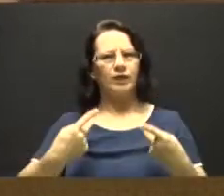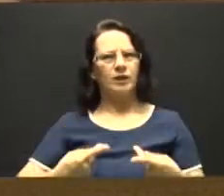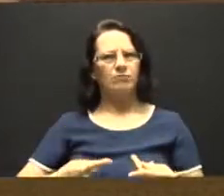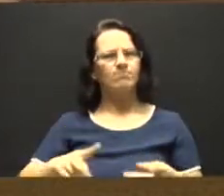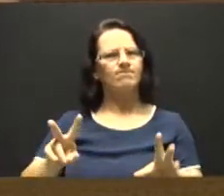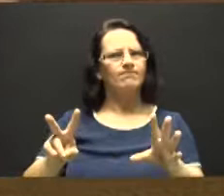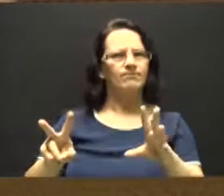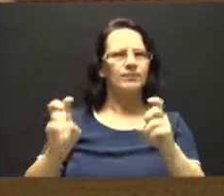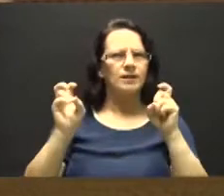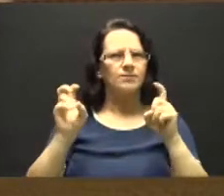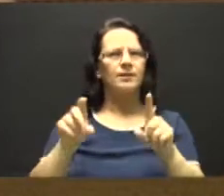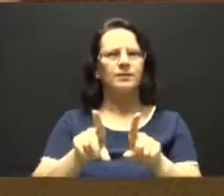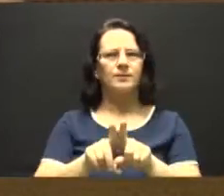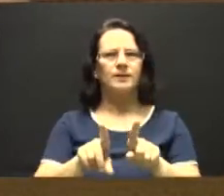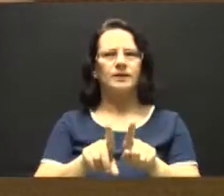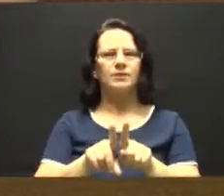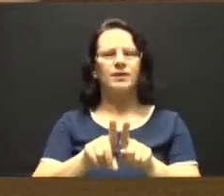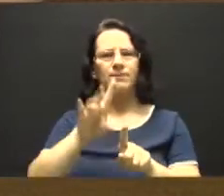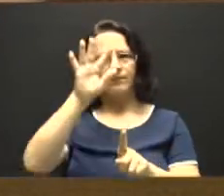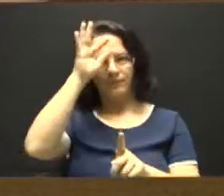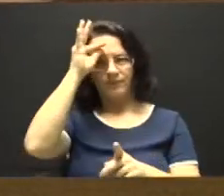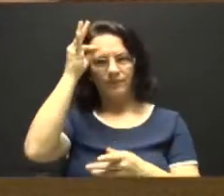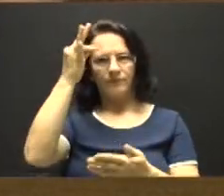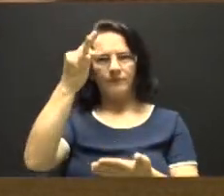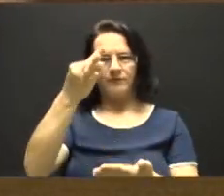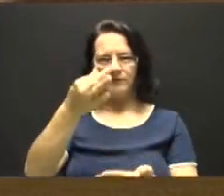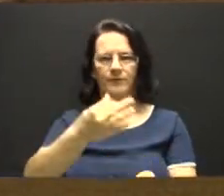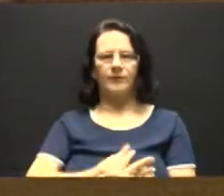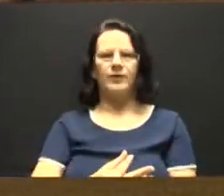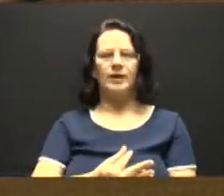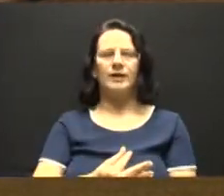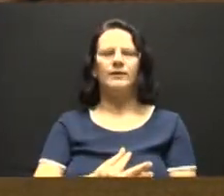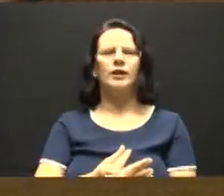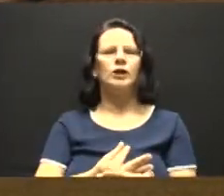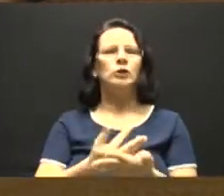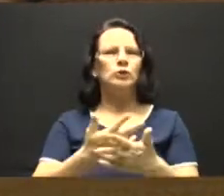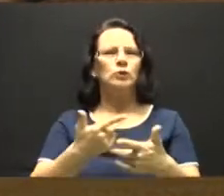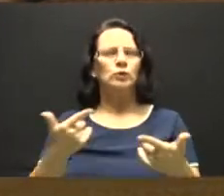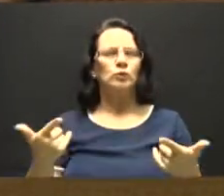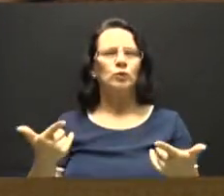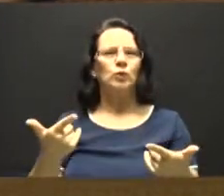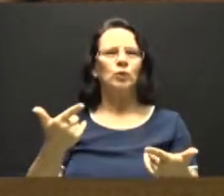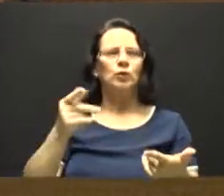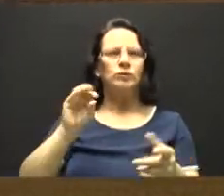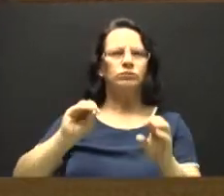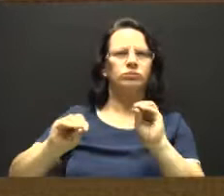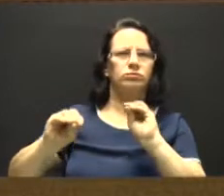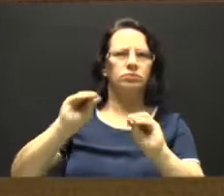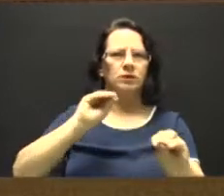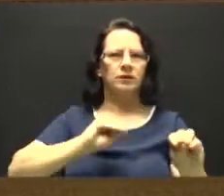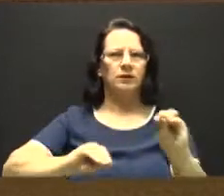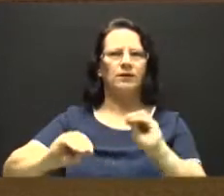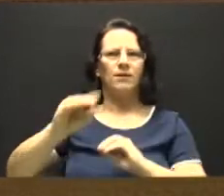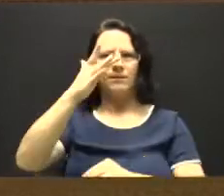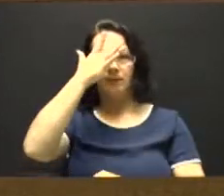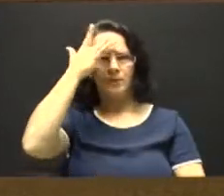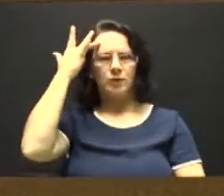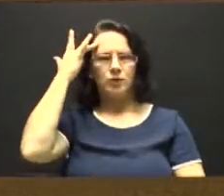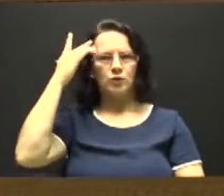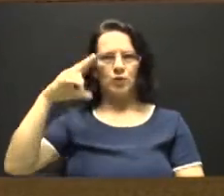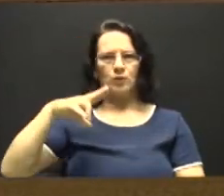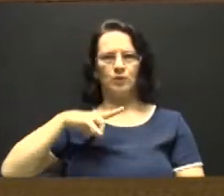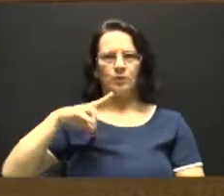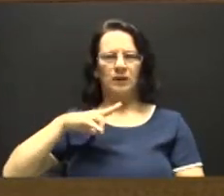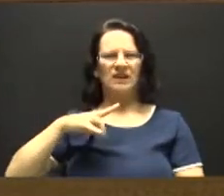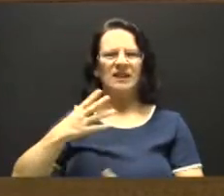também a partir da fé é toda violação da dignidade pessoal do ser humano clama por